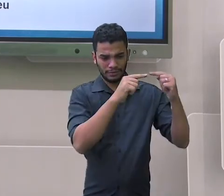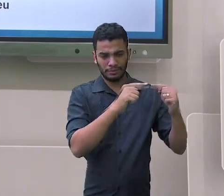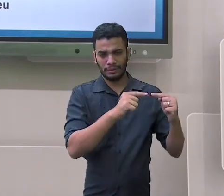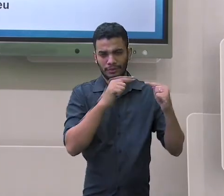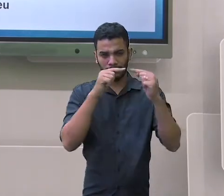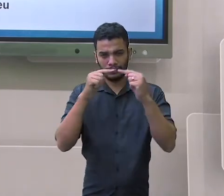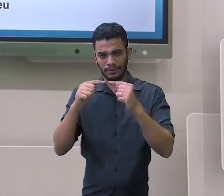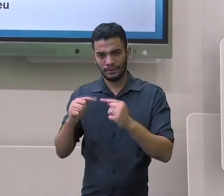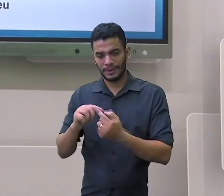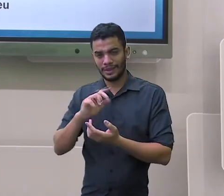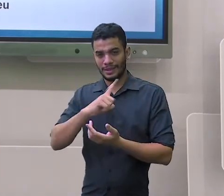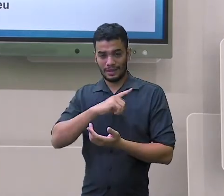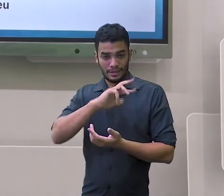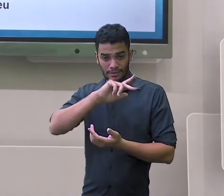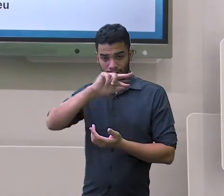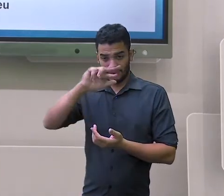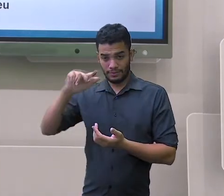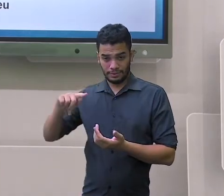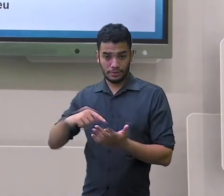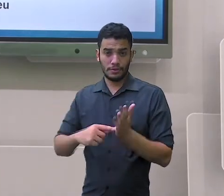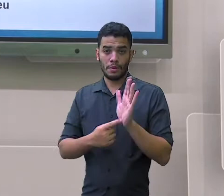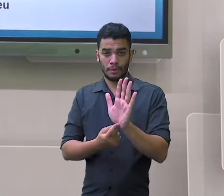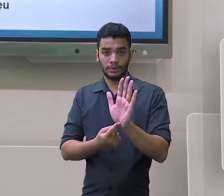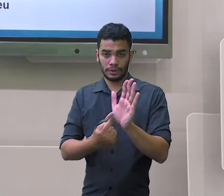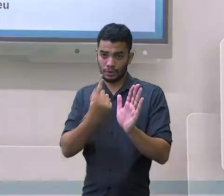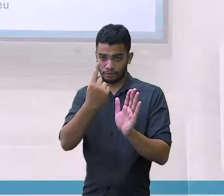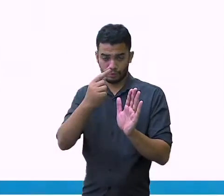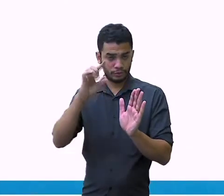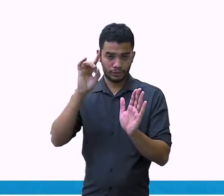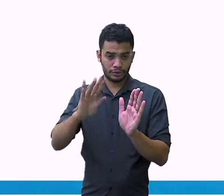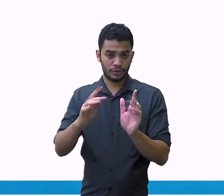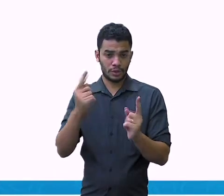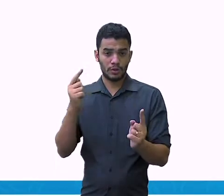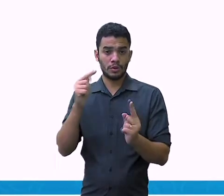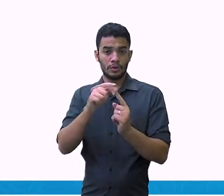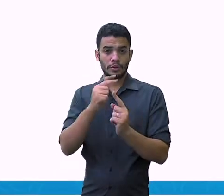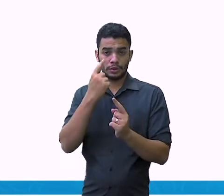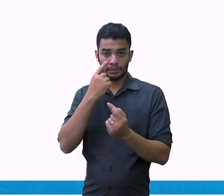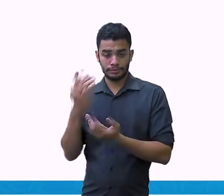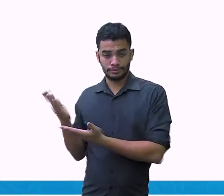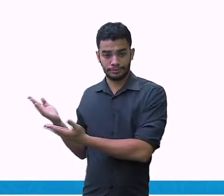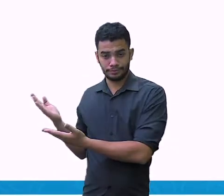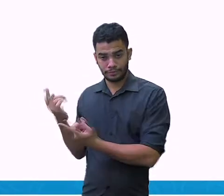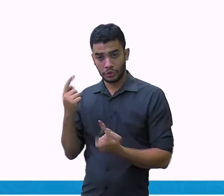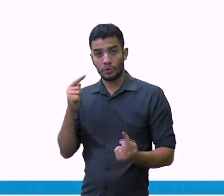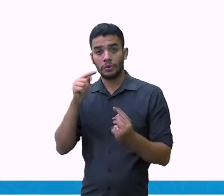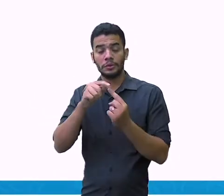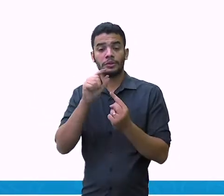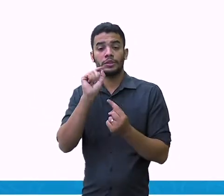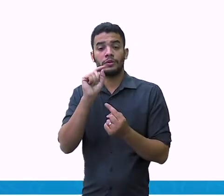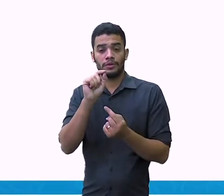variados também. Eu trouxe este aqui, é um simples, né? Trouxe esta imagem só para chamar a nossa